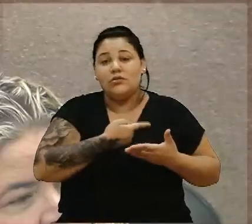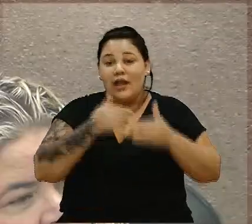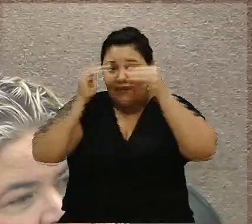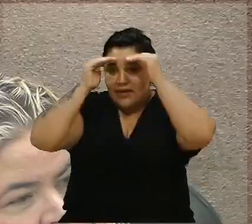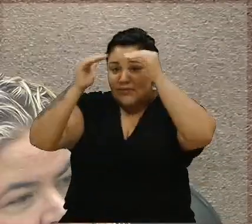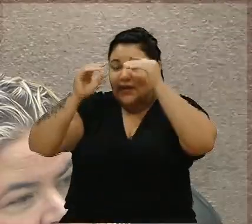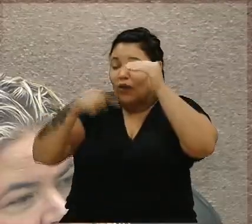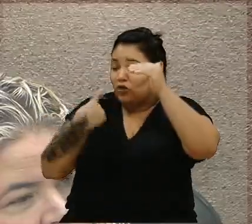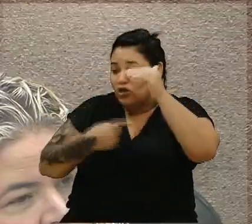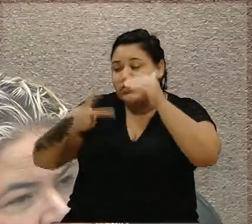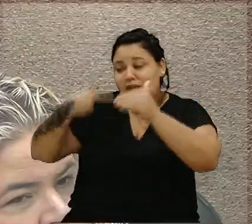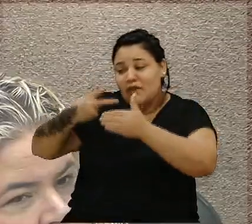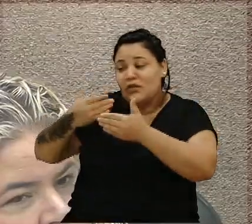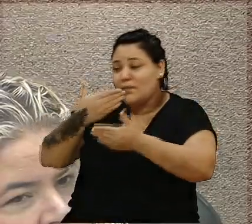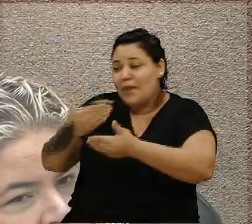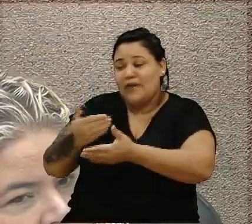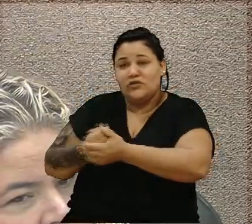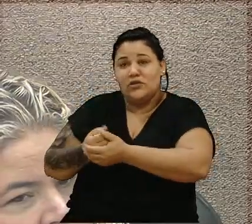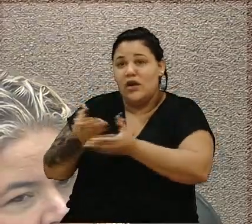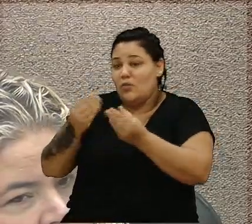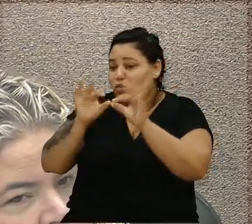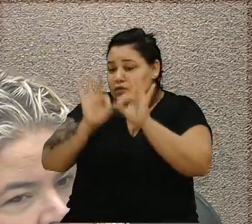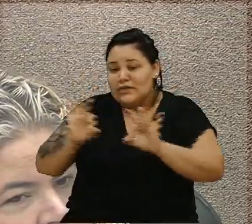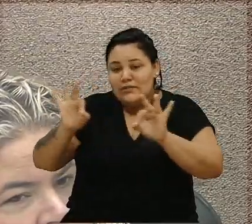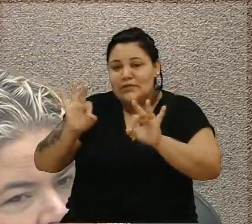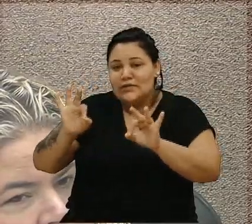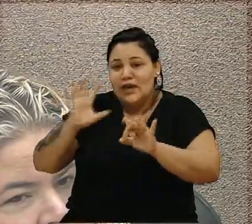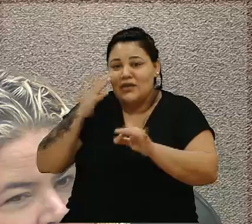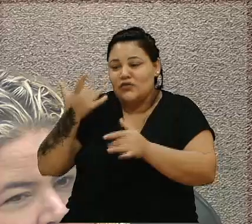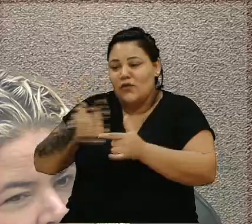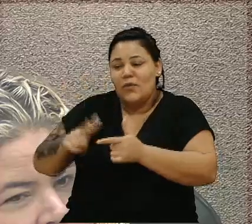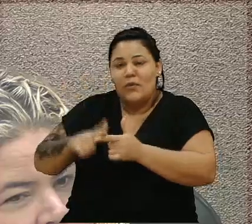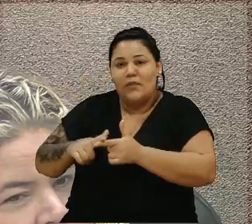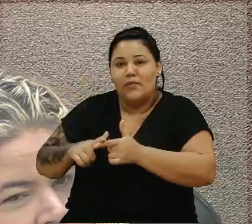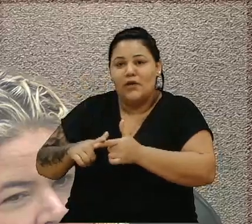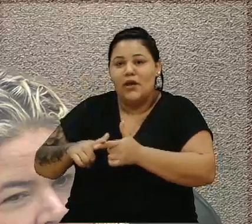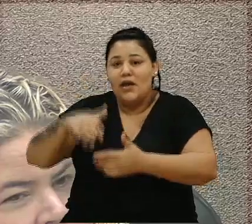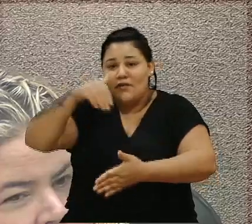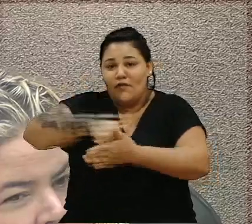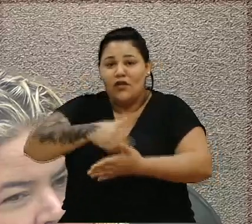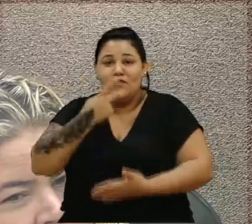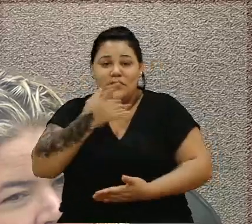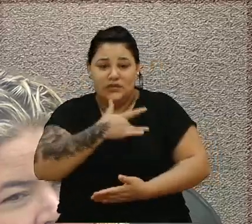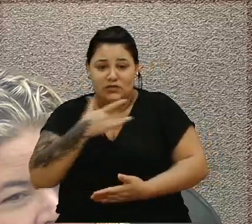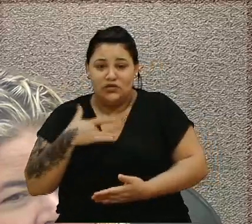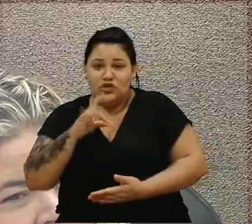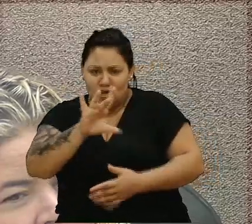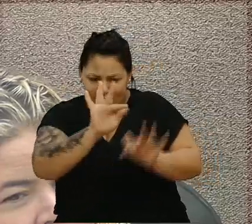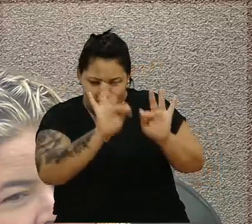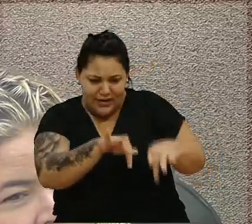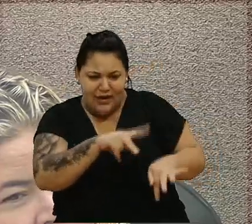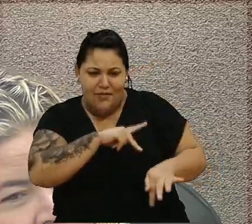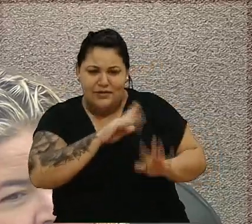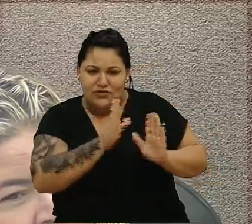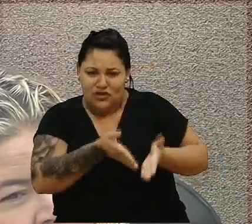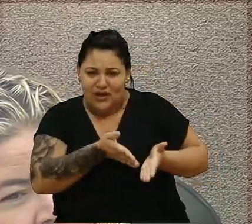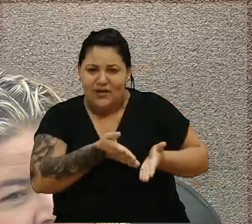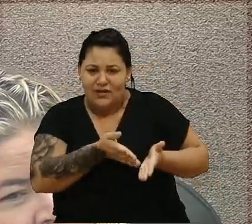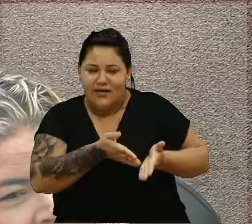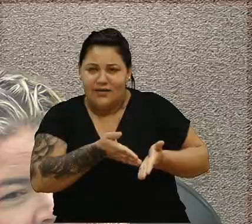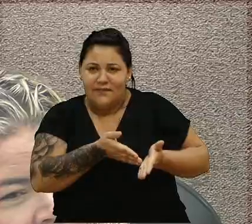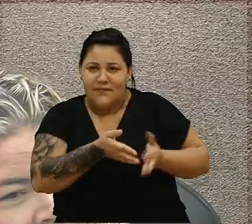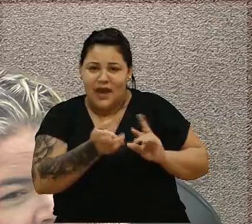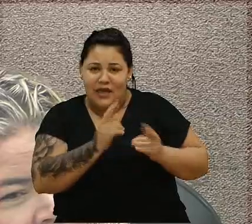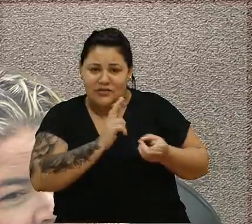gente pede. Então é muito simples resolver o problema. E volto na questão da saúde, só para concluir, senhor presidente. Na questão